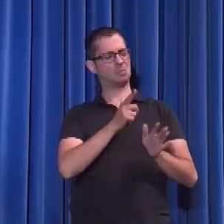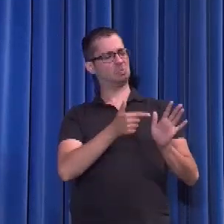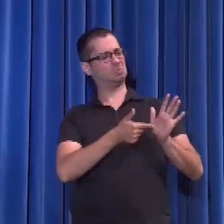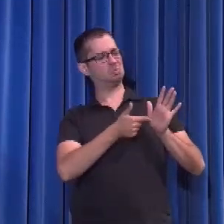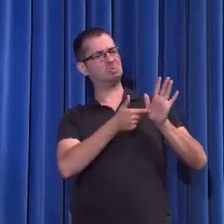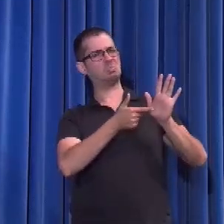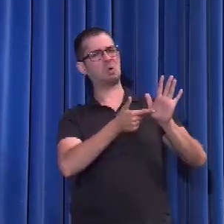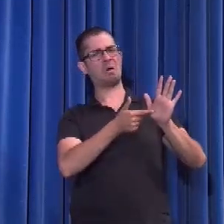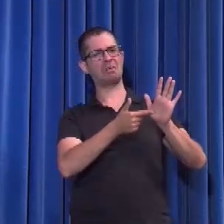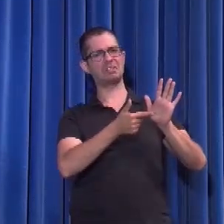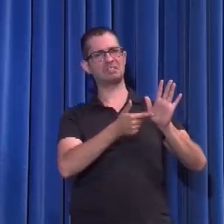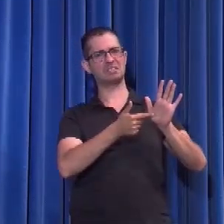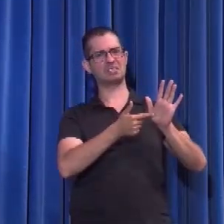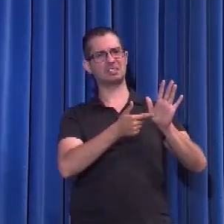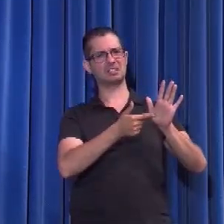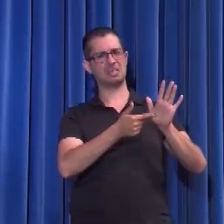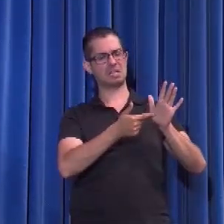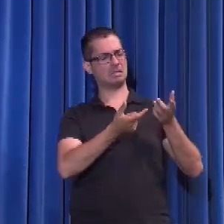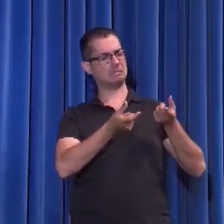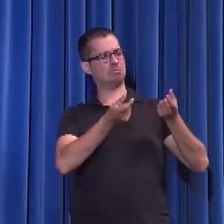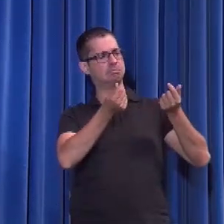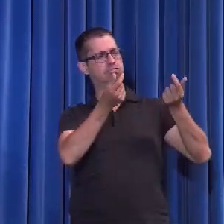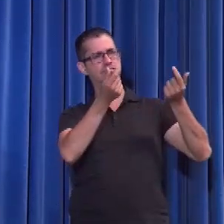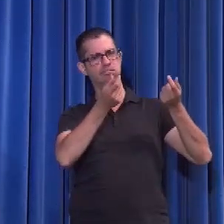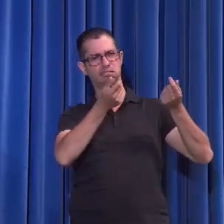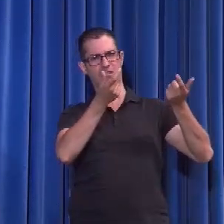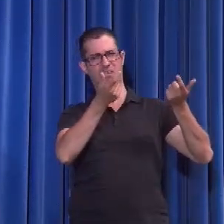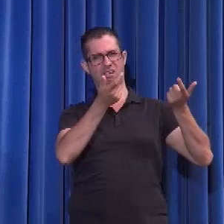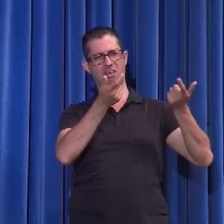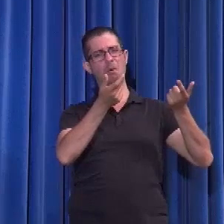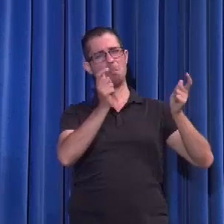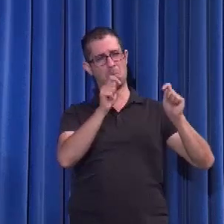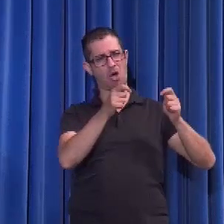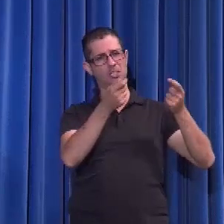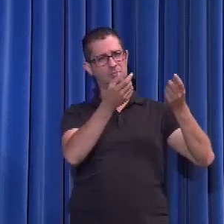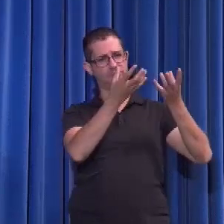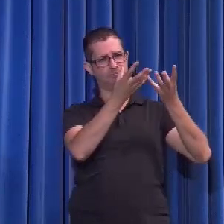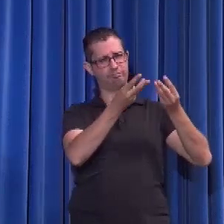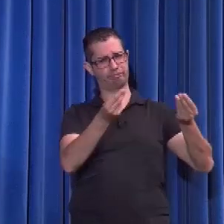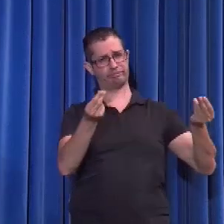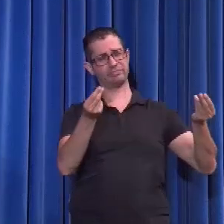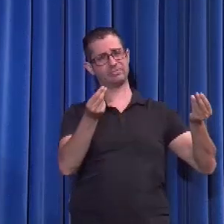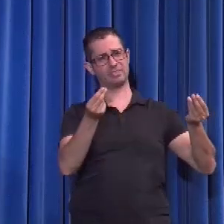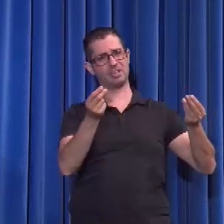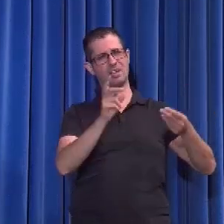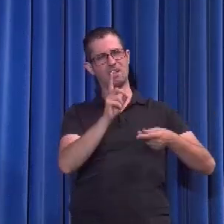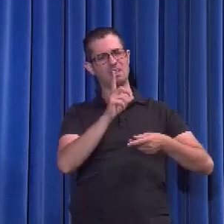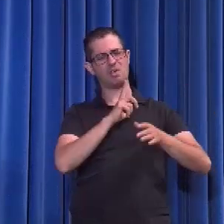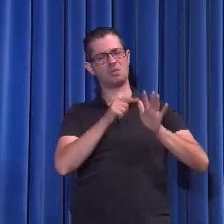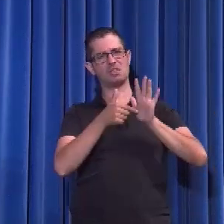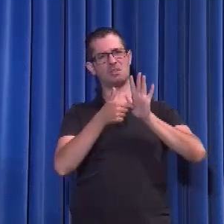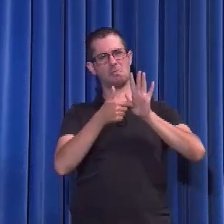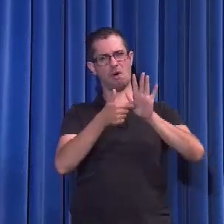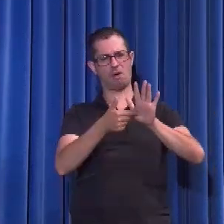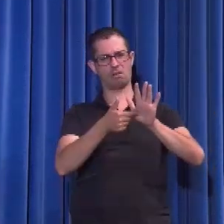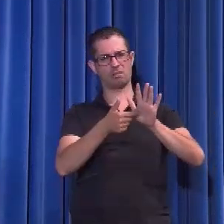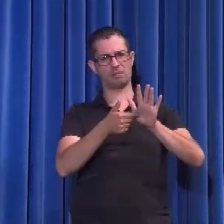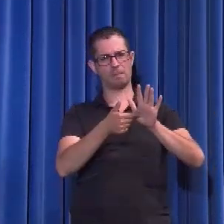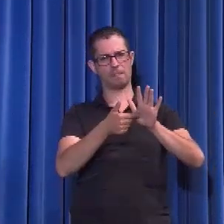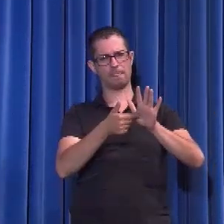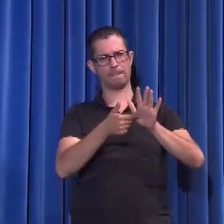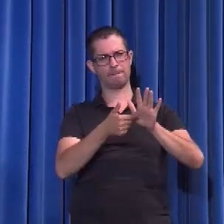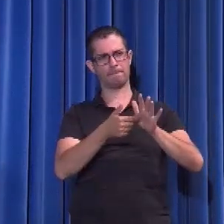vanglorie nas suas posses. Elas se acabam. Não se vanglorie. Não